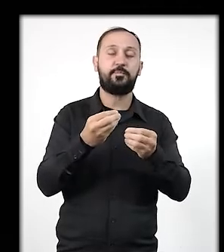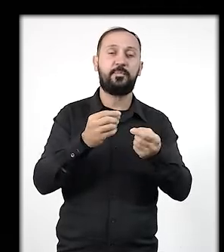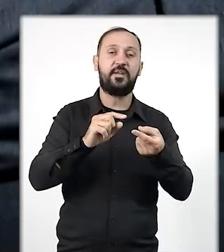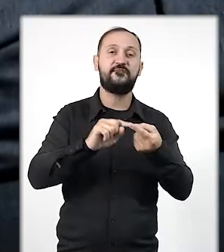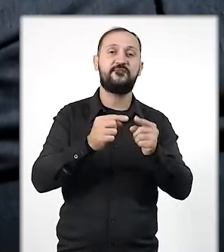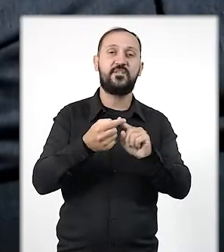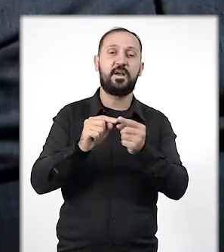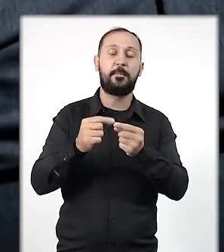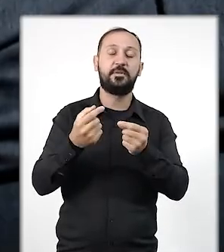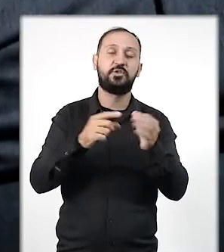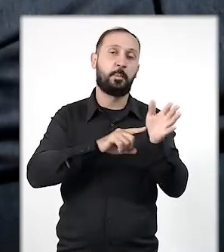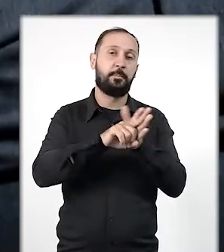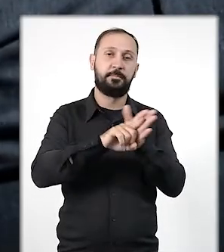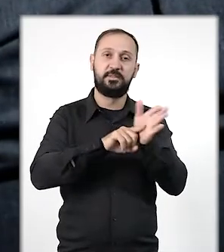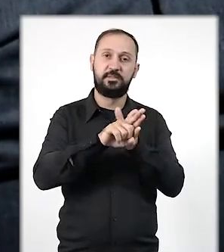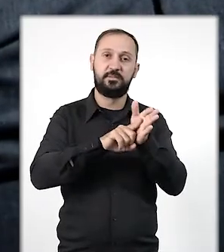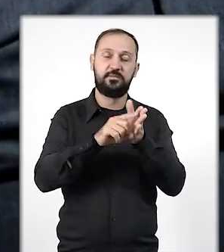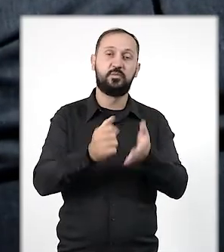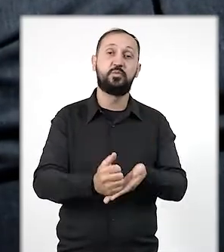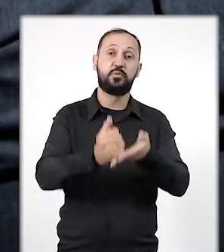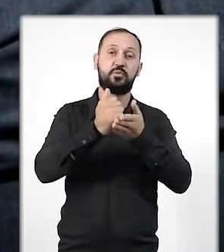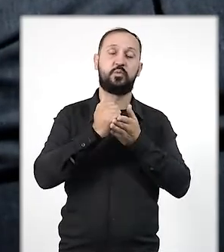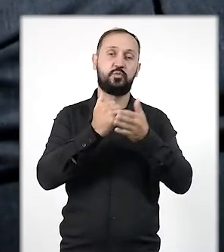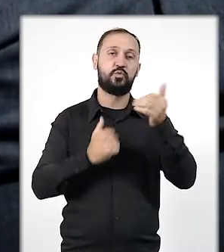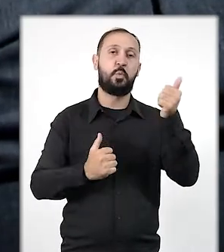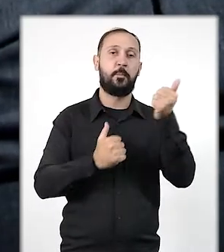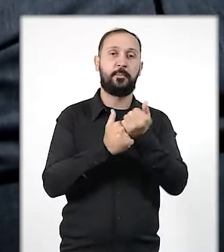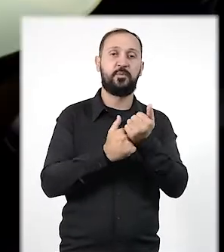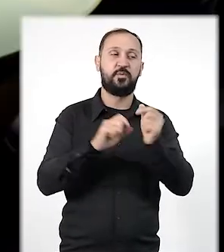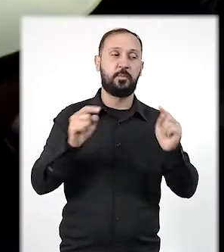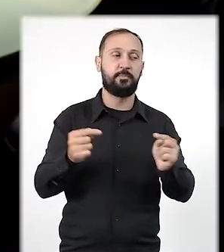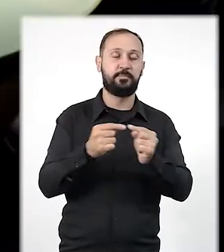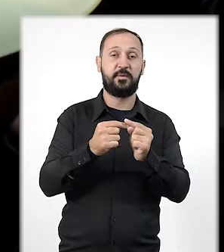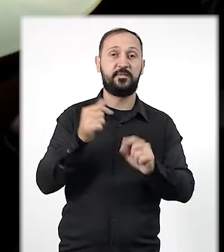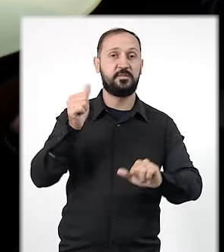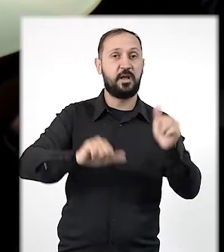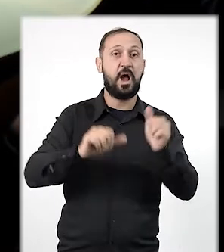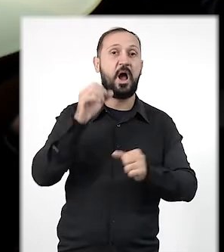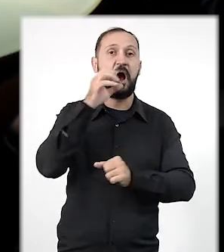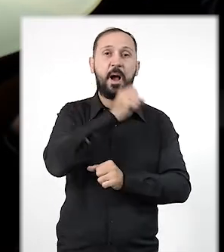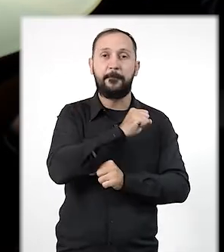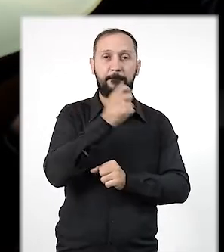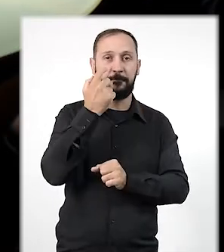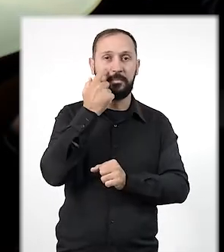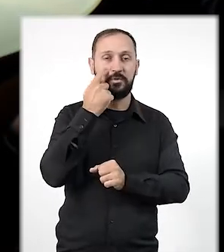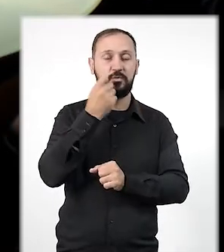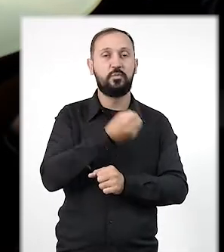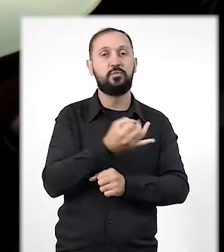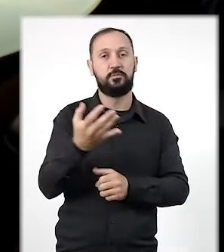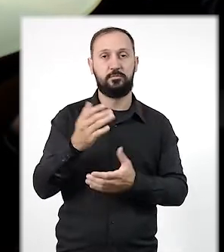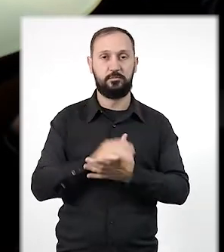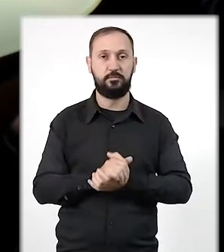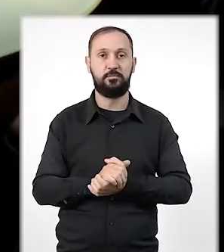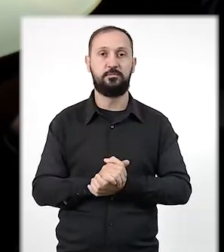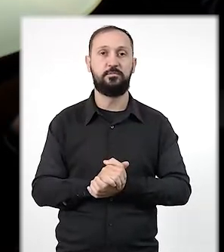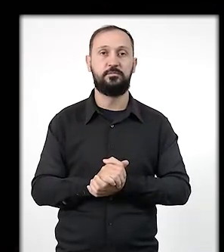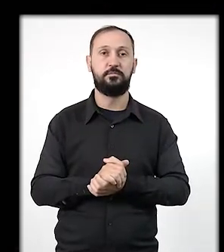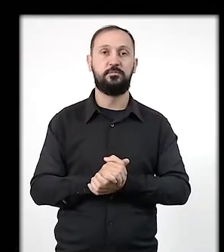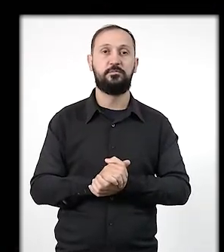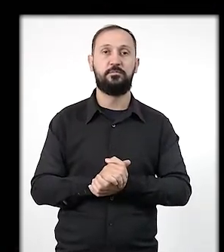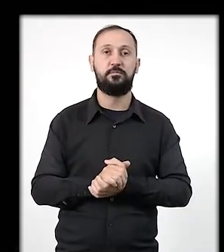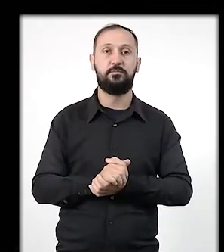ferramentais de pesquisa que nos deem suporte adequado para fazer uma análise rápida de uma amostra tão grande,